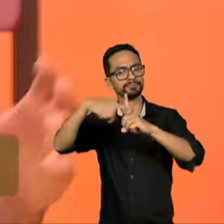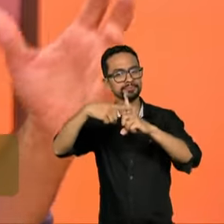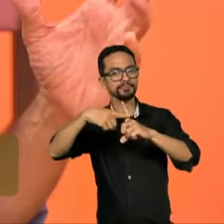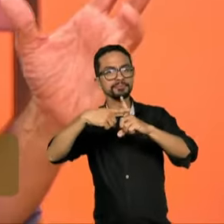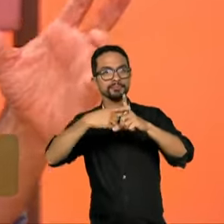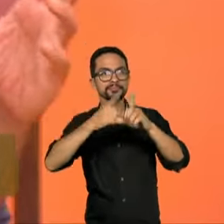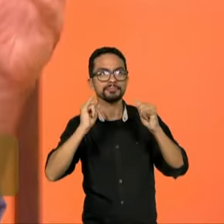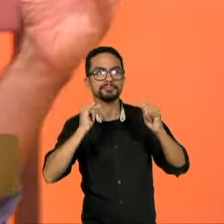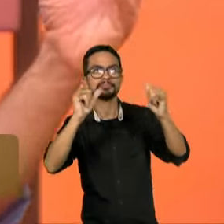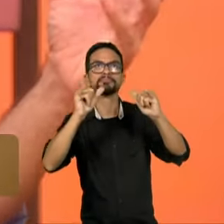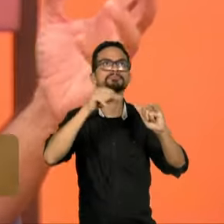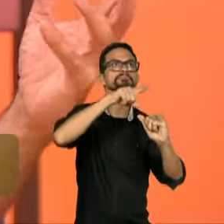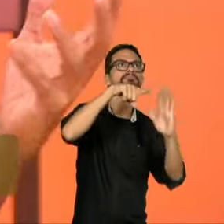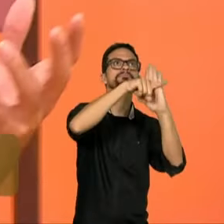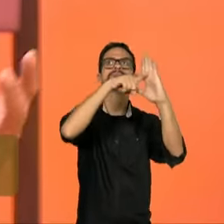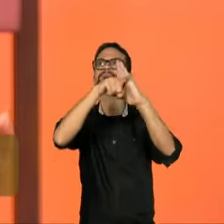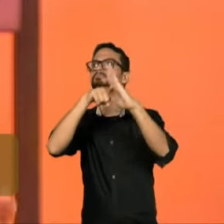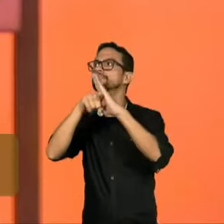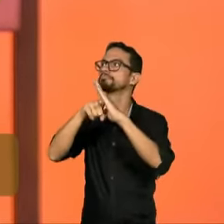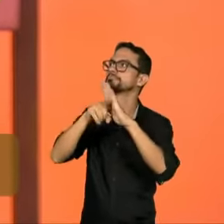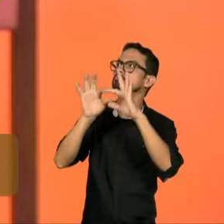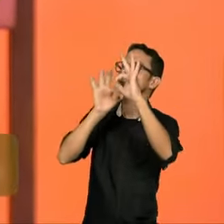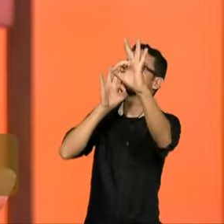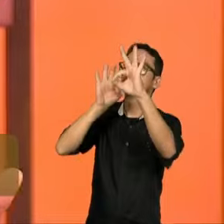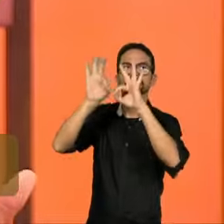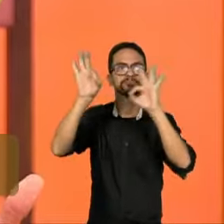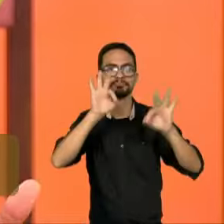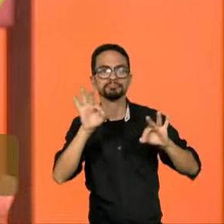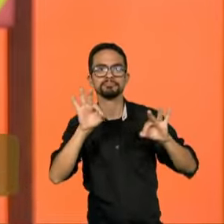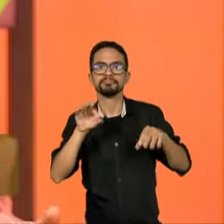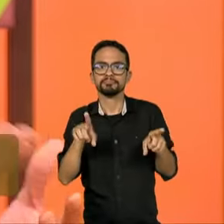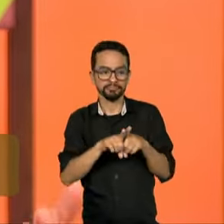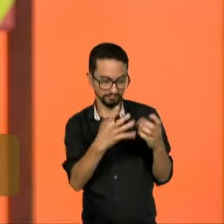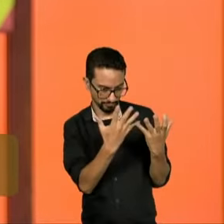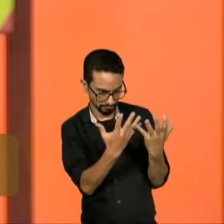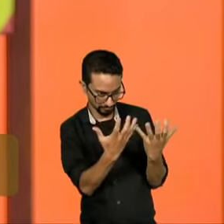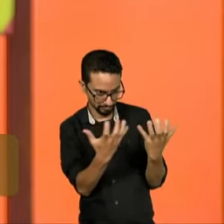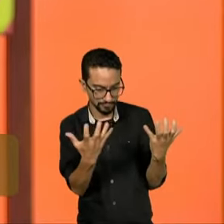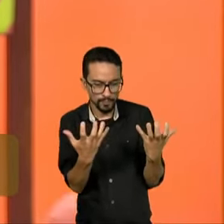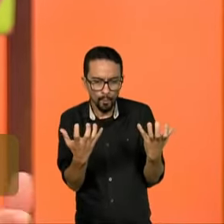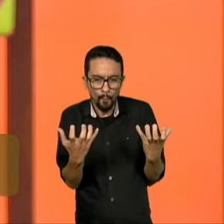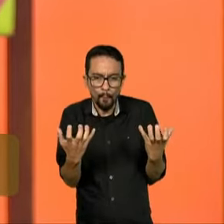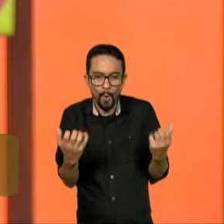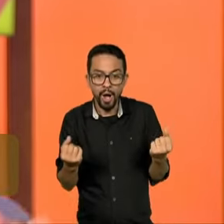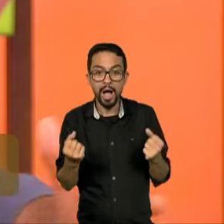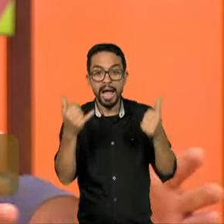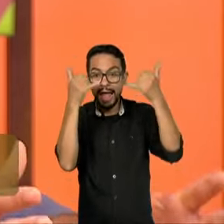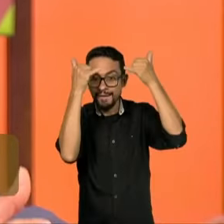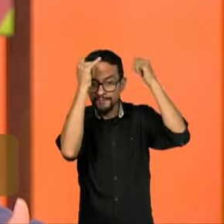casa, evitar plantas muito secas próximo à sua casa, que elas podem pegar fogo e incendiar a sua casa.